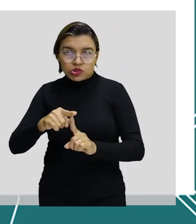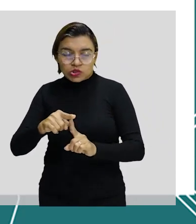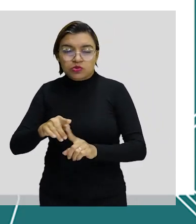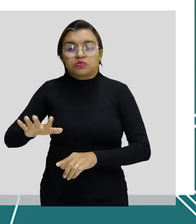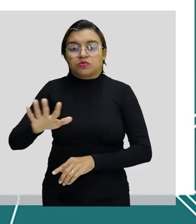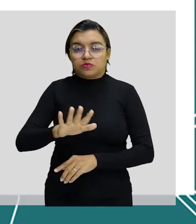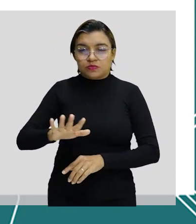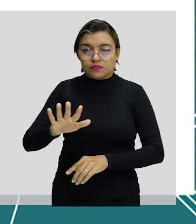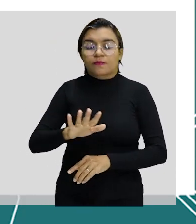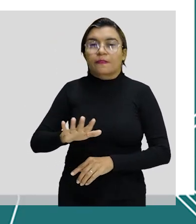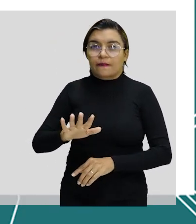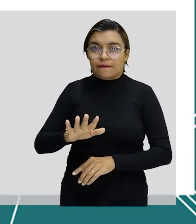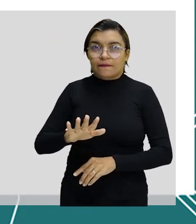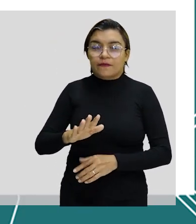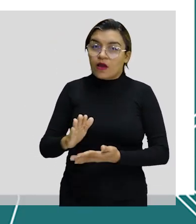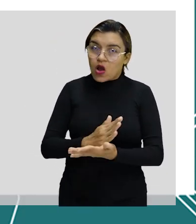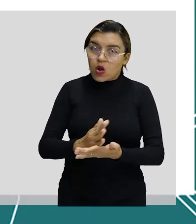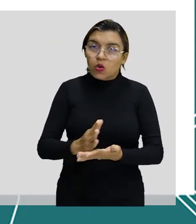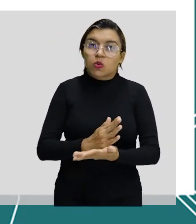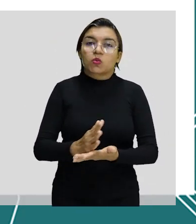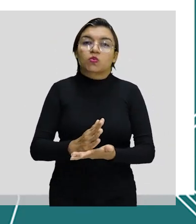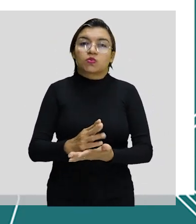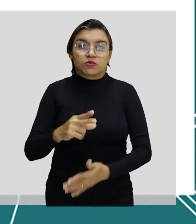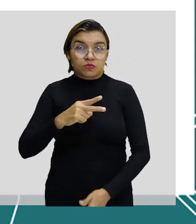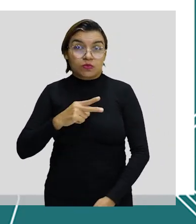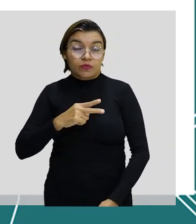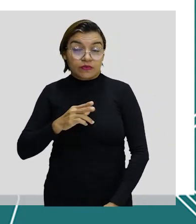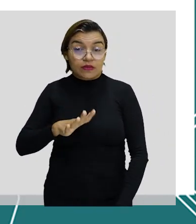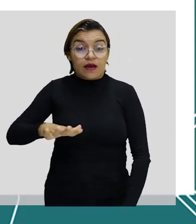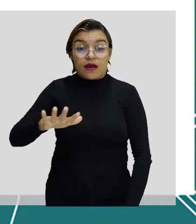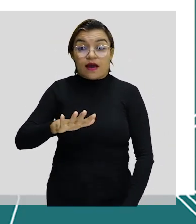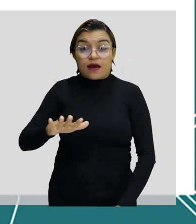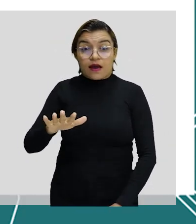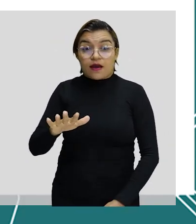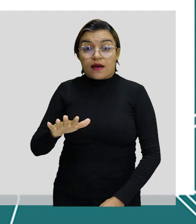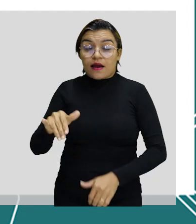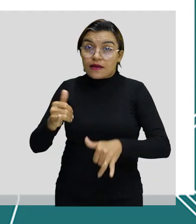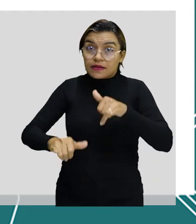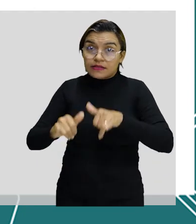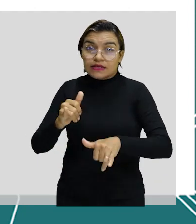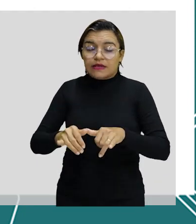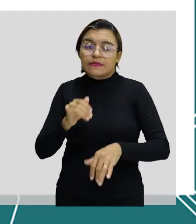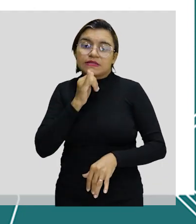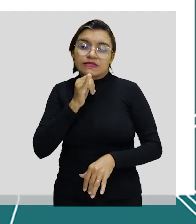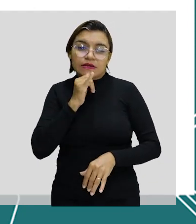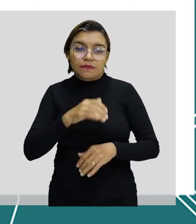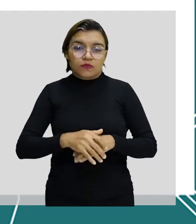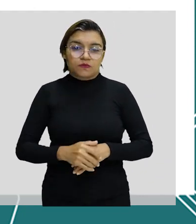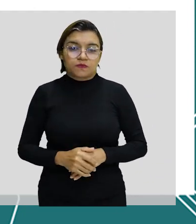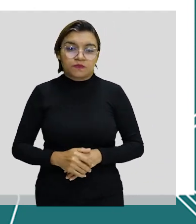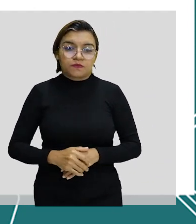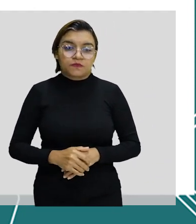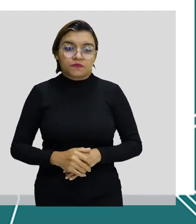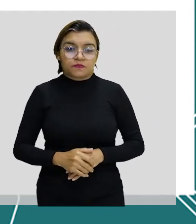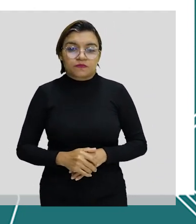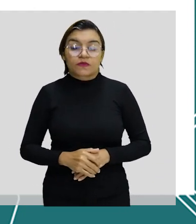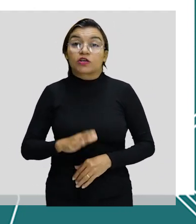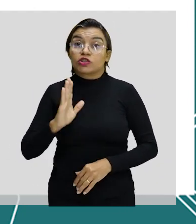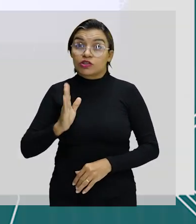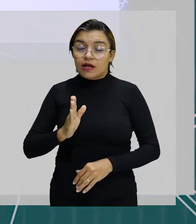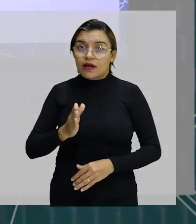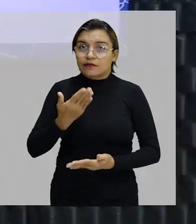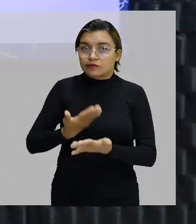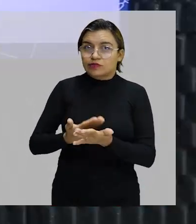algumas situações particulares da estequiometria. Então já trabalhamos, por exemplo, a relação com